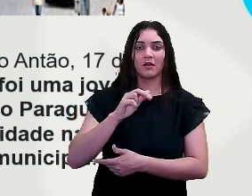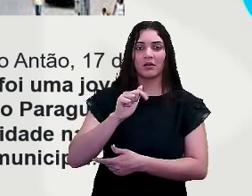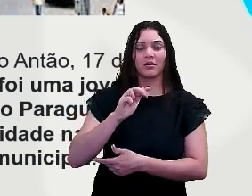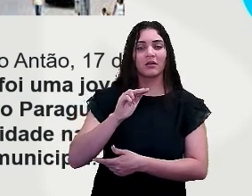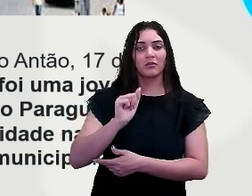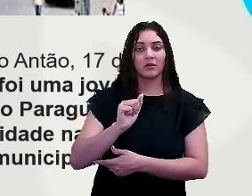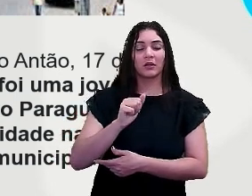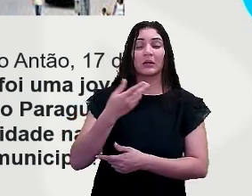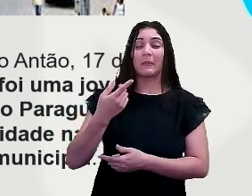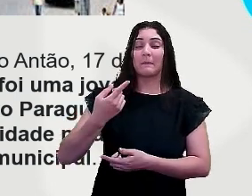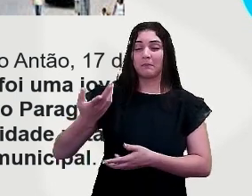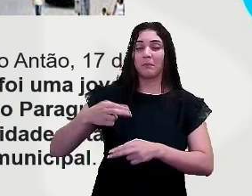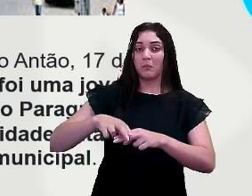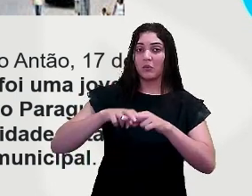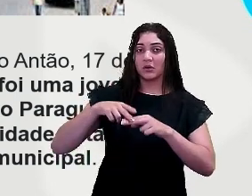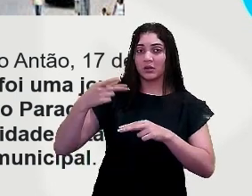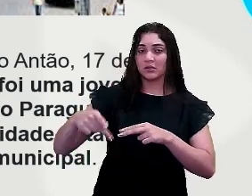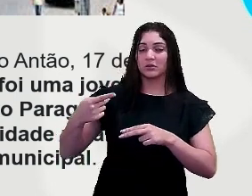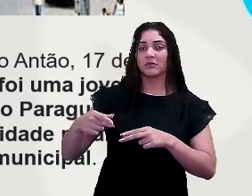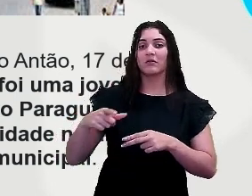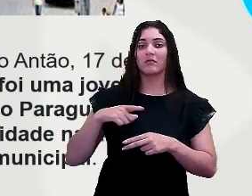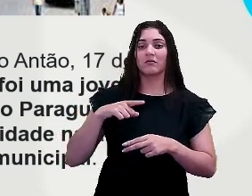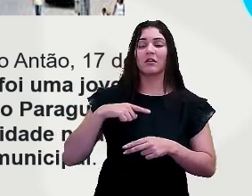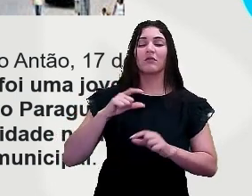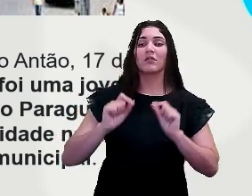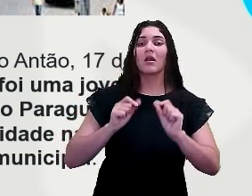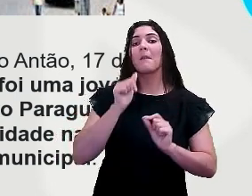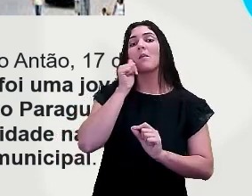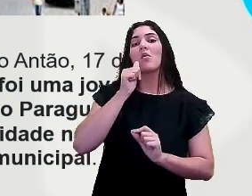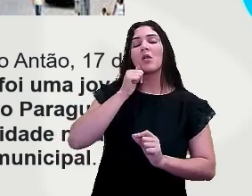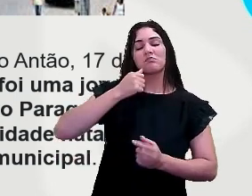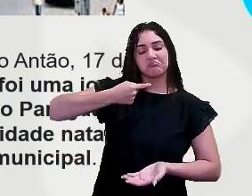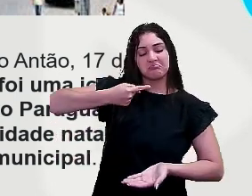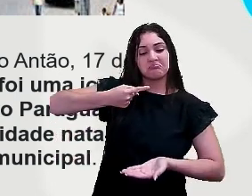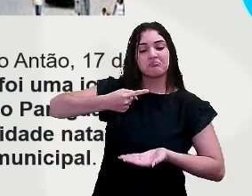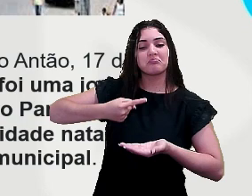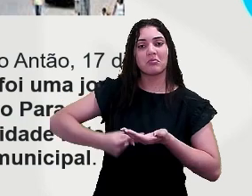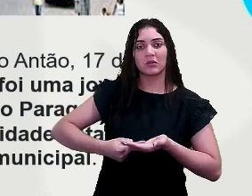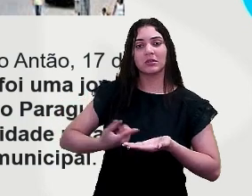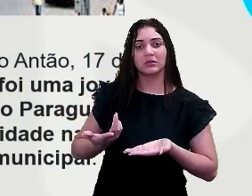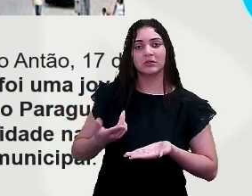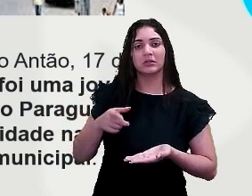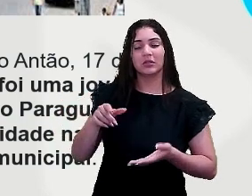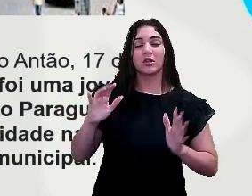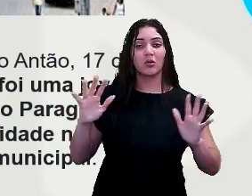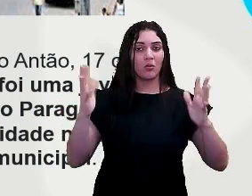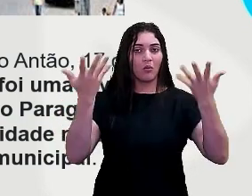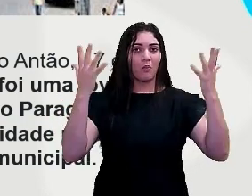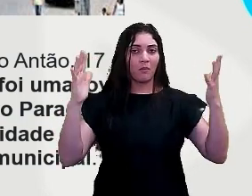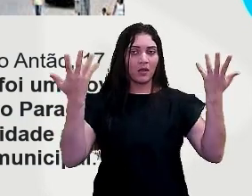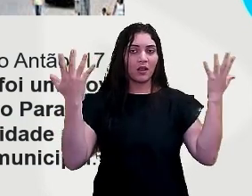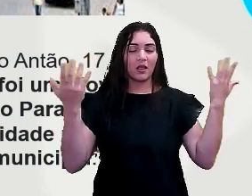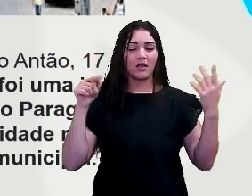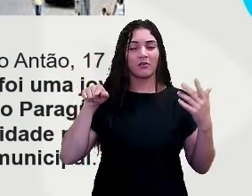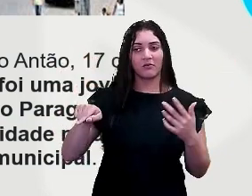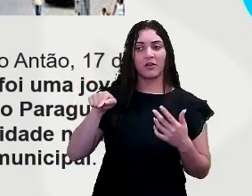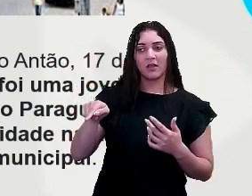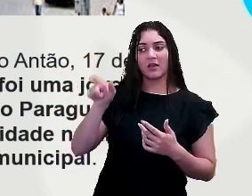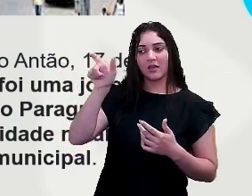foi uma mulher marcante, né, nessa época. Então, em homenagem a ela, né, que era uma vitoriense,